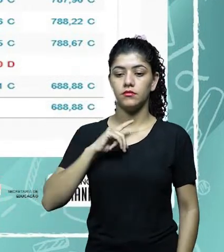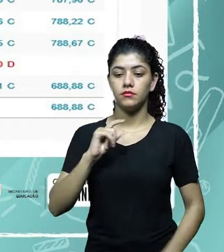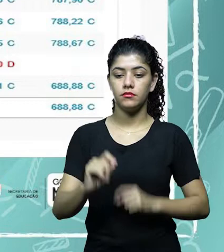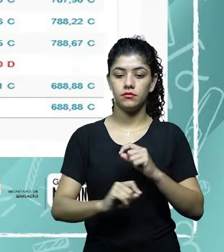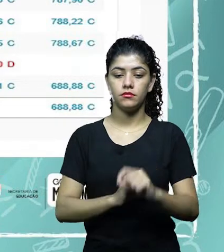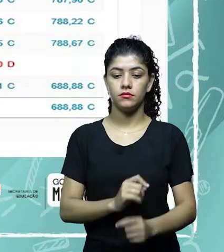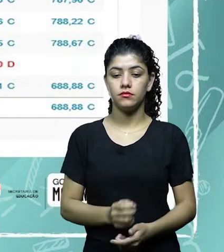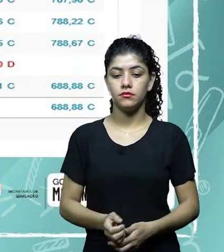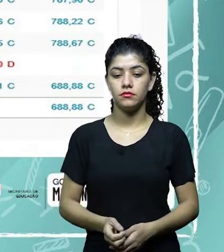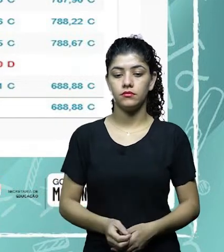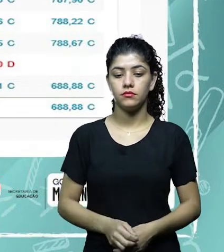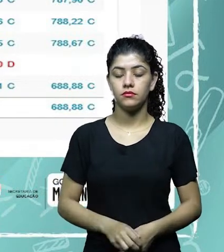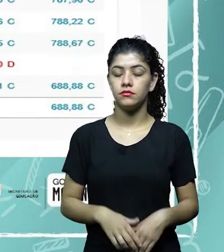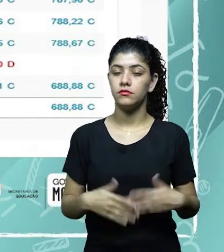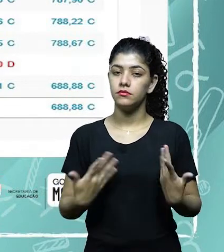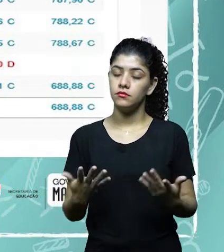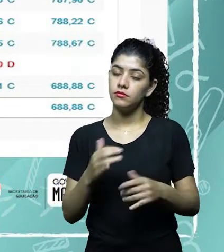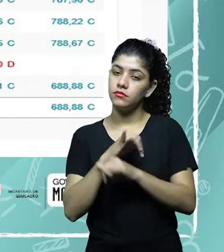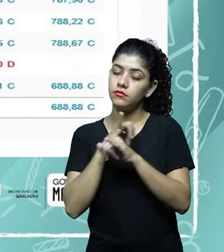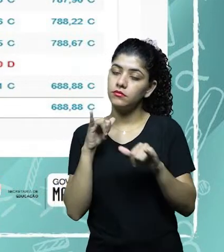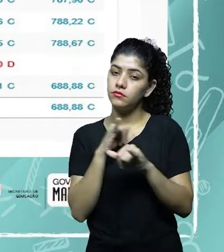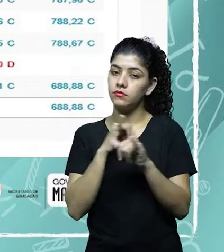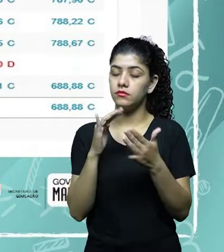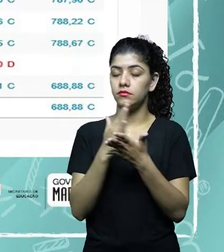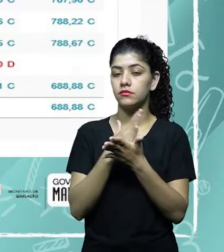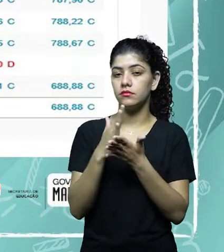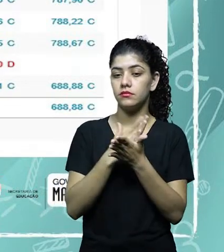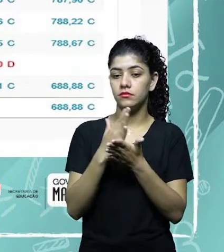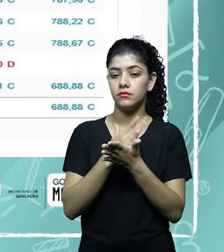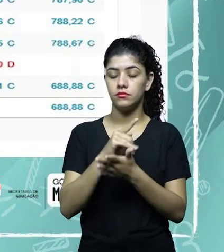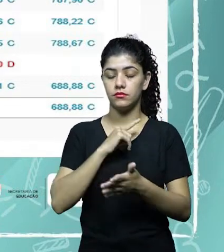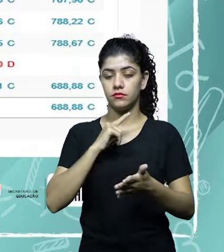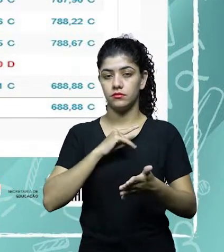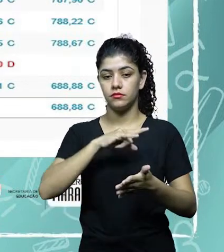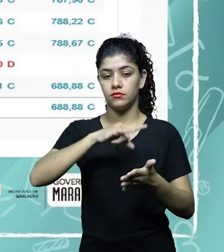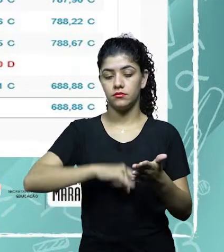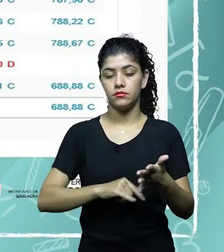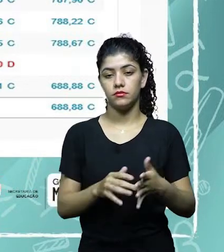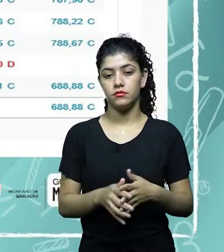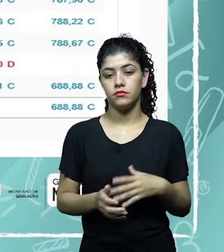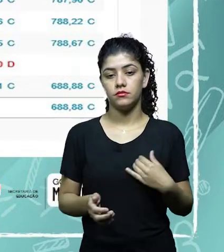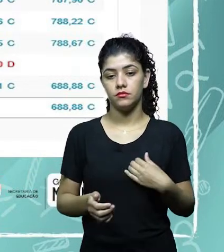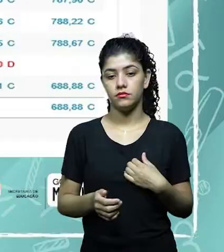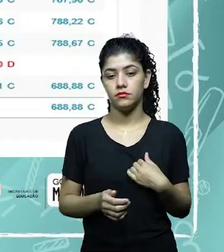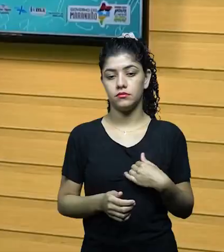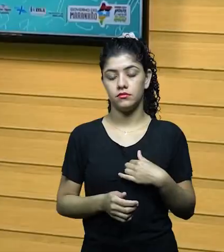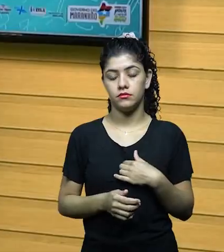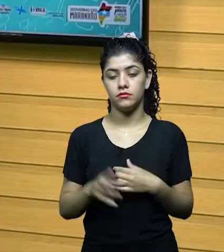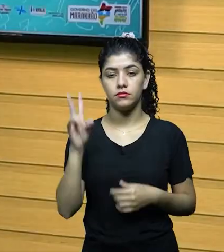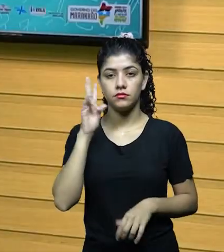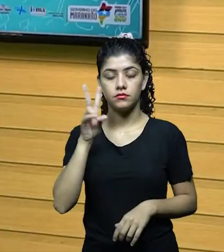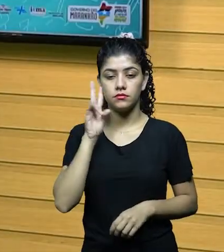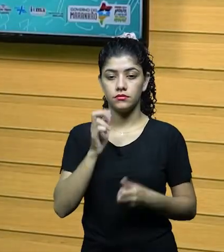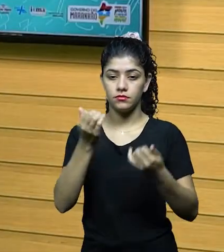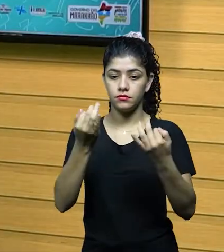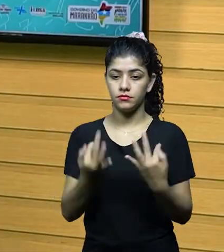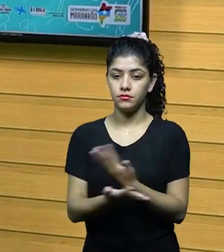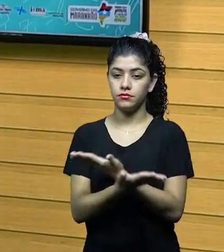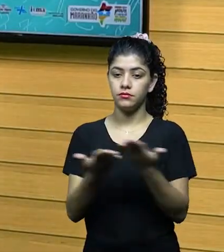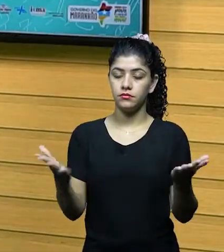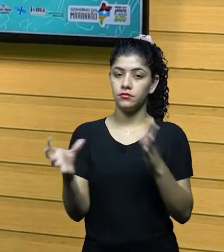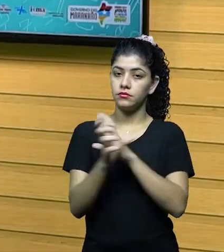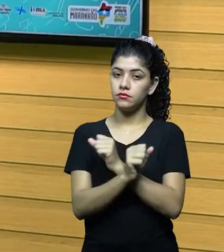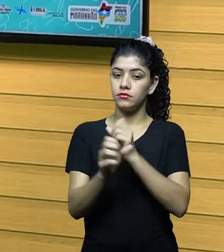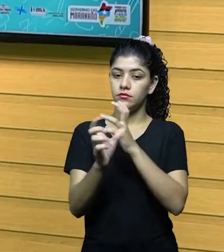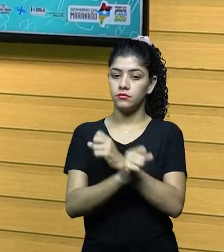maior que 8,5% ao ano. Então, isso aqui são algumas informações que o extrato também nos traz. Vocês lembram que eu falei